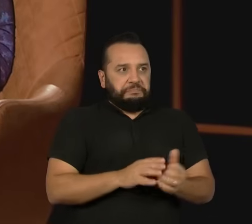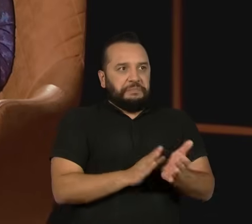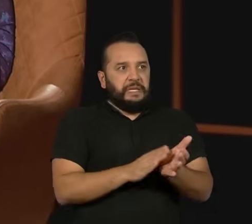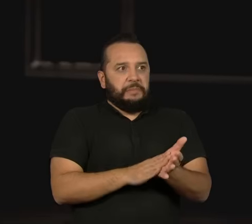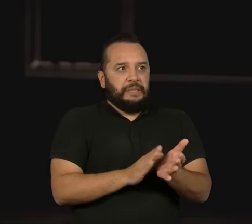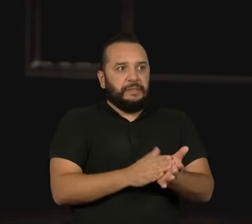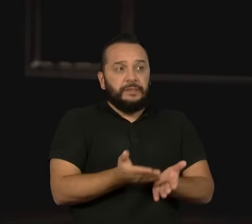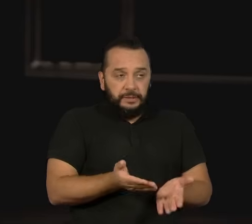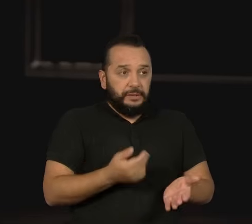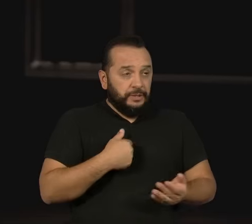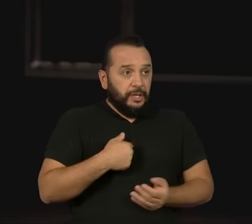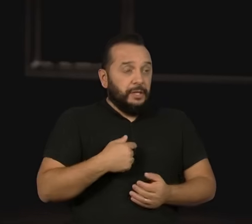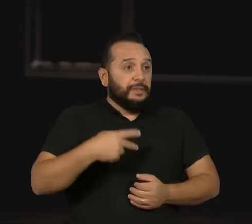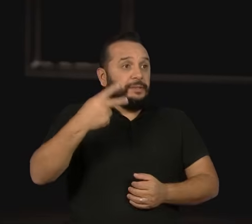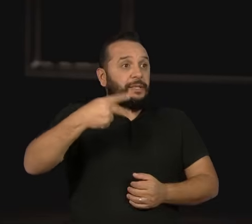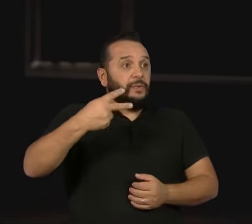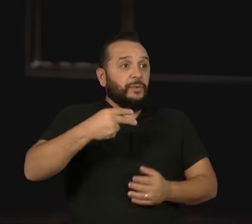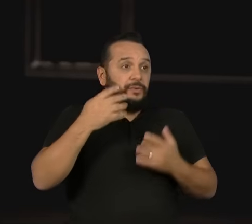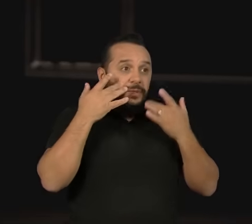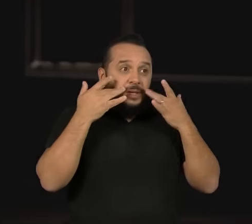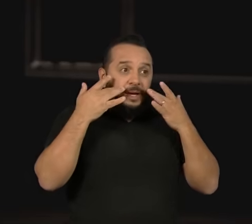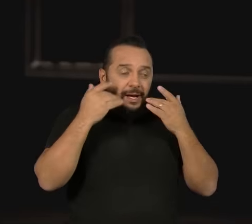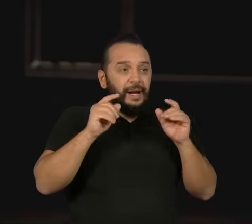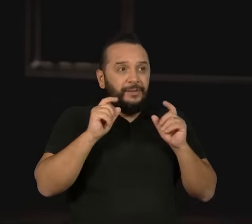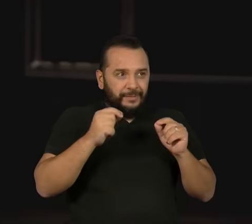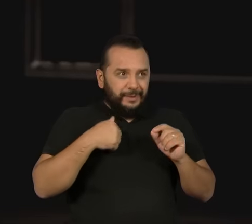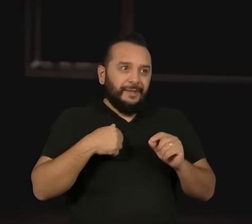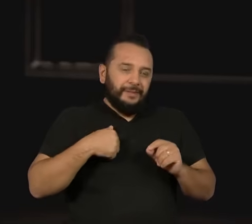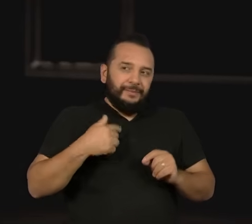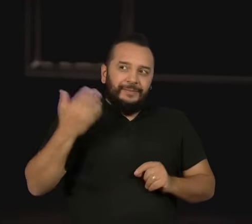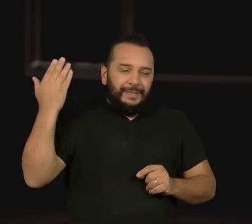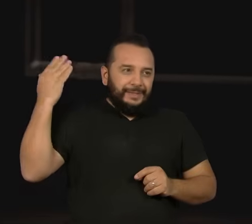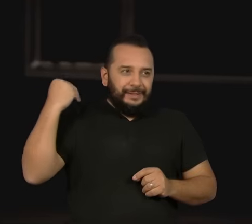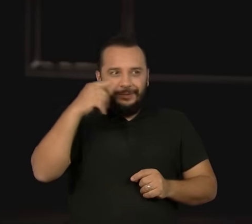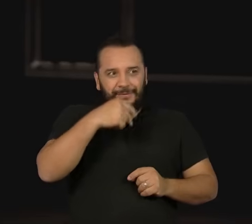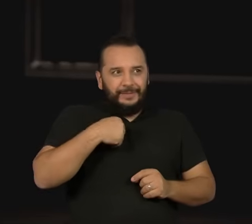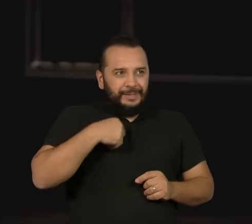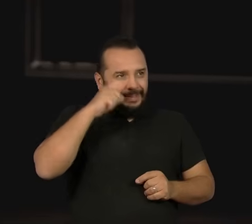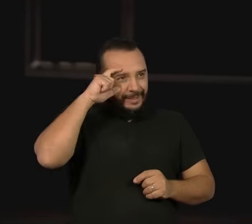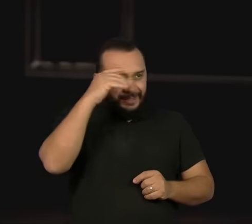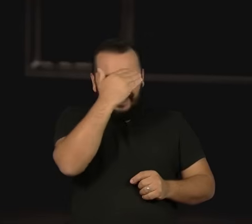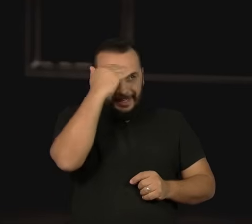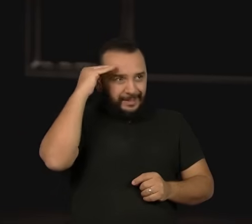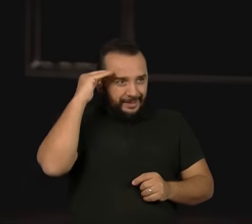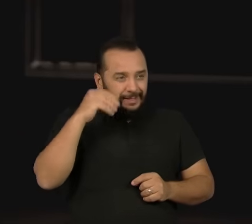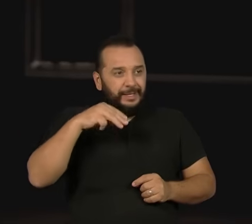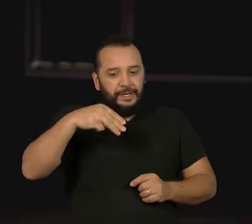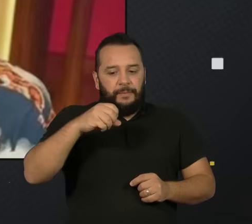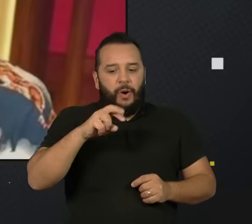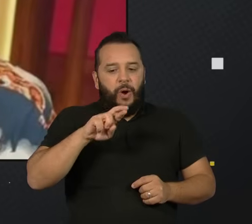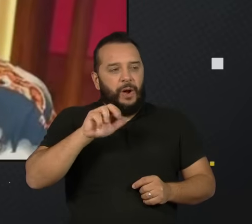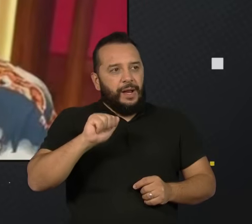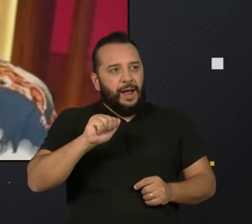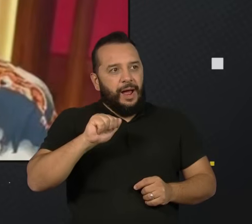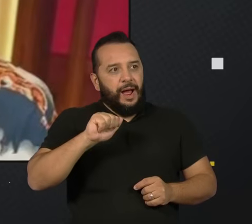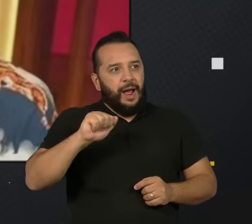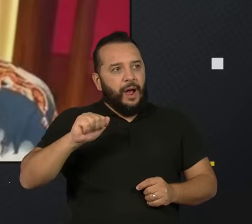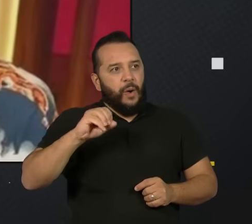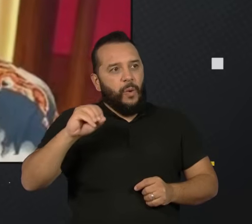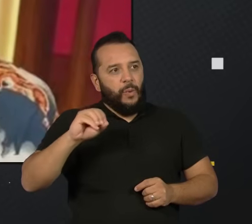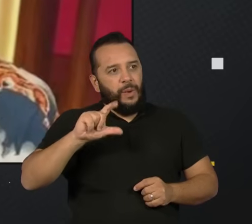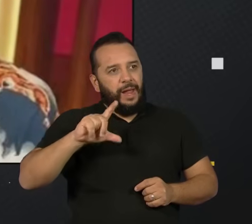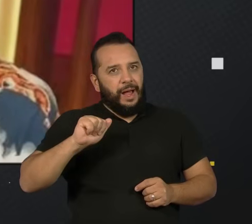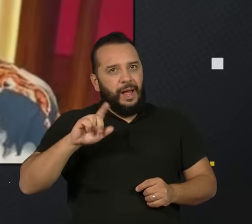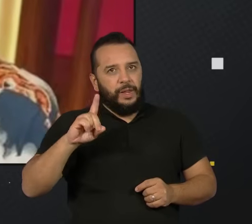2º espetáculo, né? Sobre a mãe do rock. Você já tinha atuado no Rita Lee Mora ao Lado. Também teve o aval aí